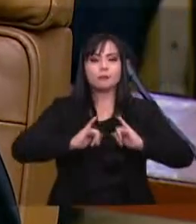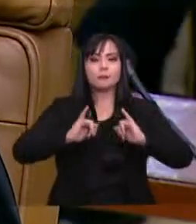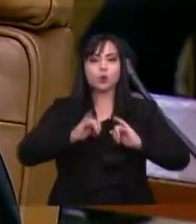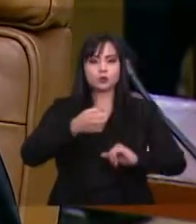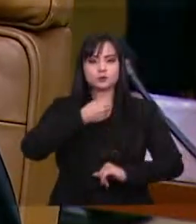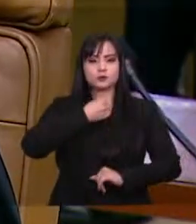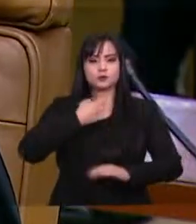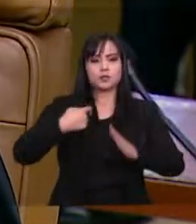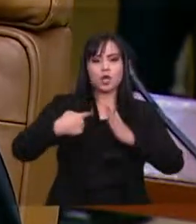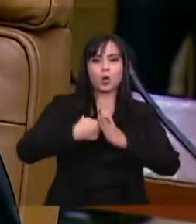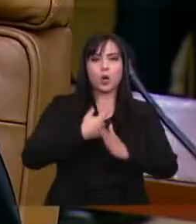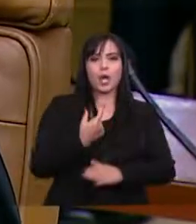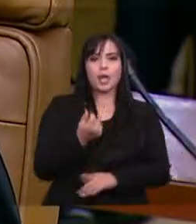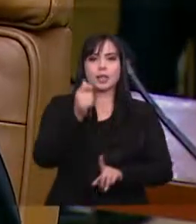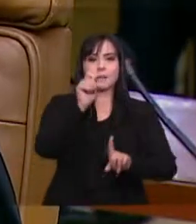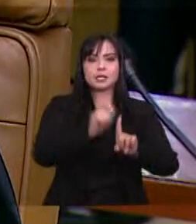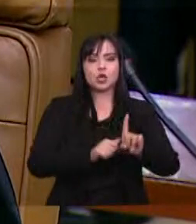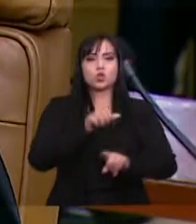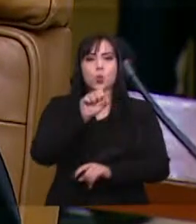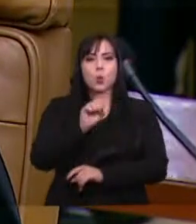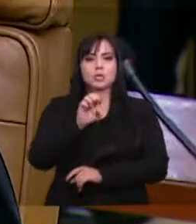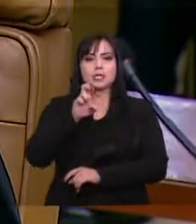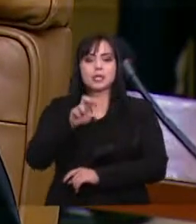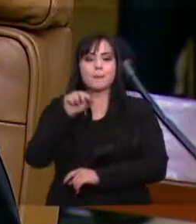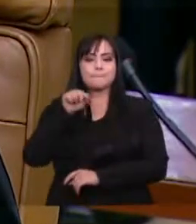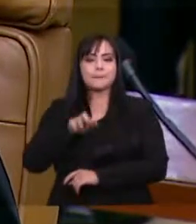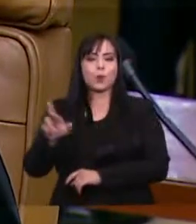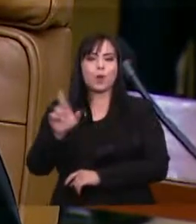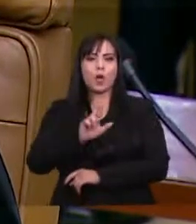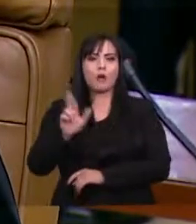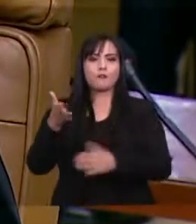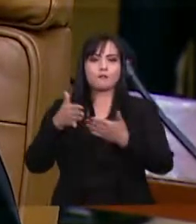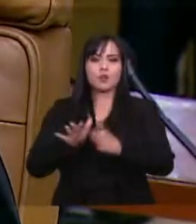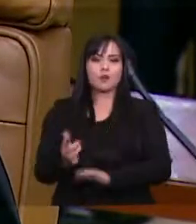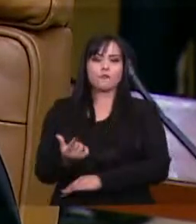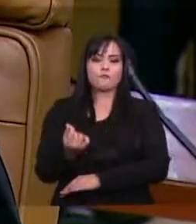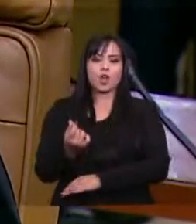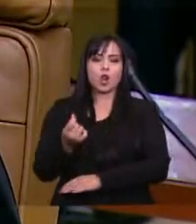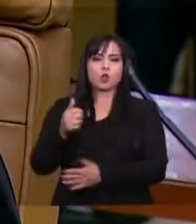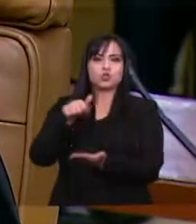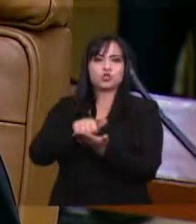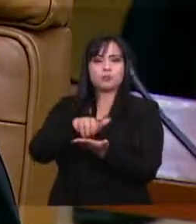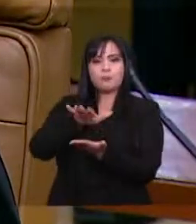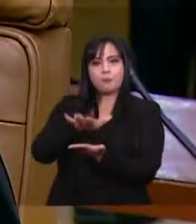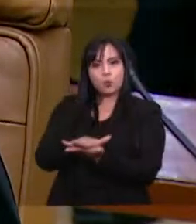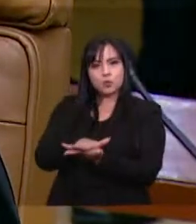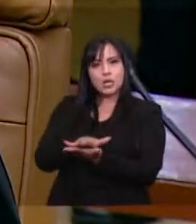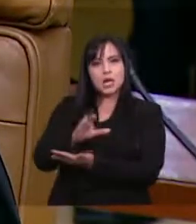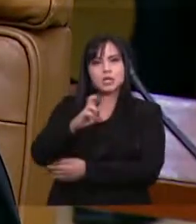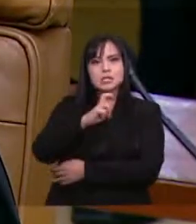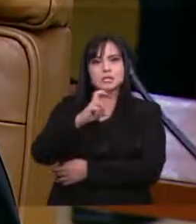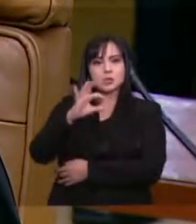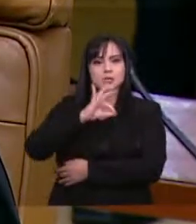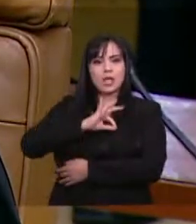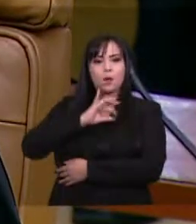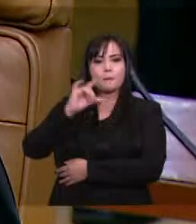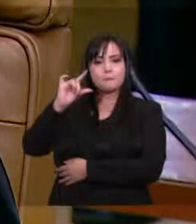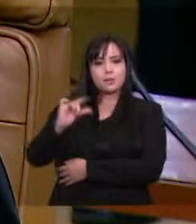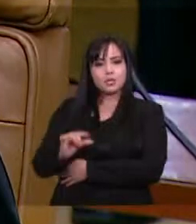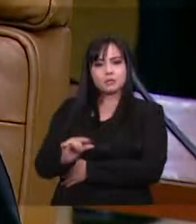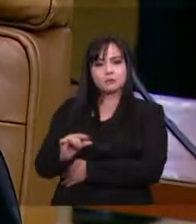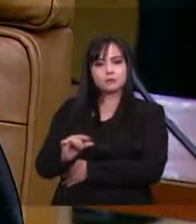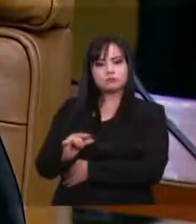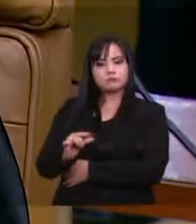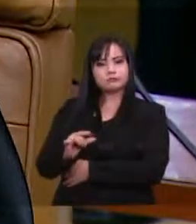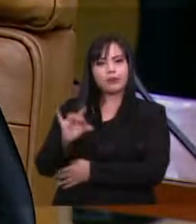interrogatório auferir uma renda mensal de 85 mil reais fixo o valor de amor multa em cinco salários mínimos